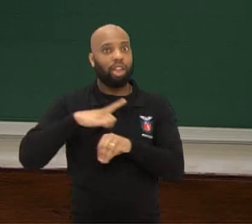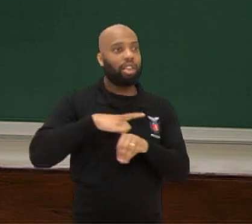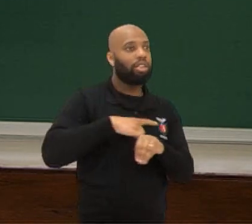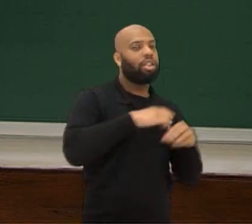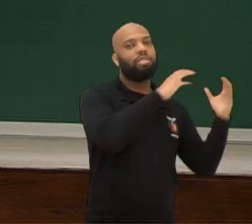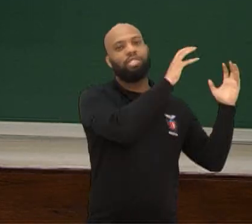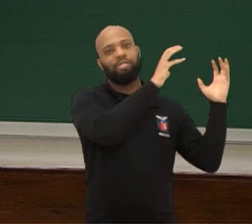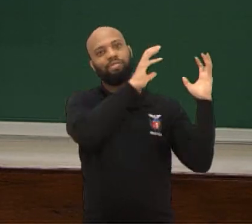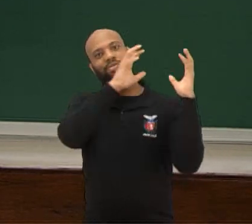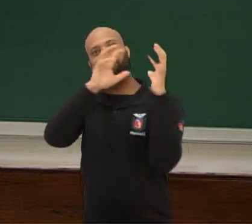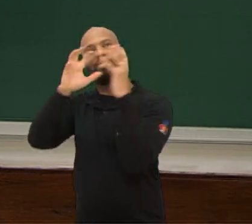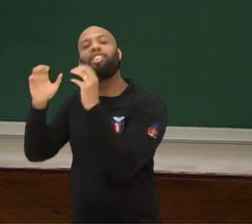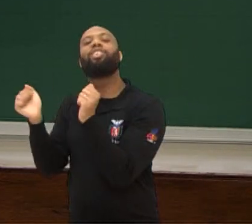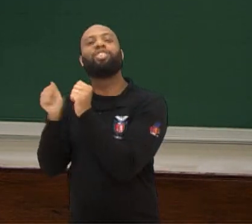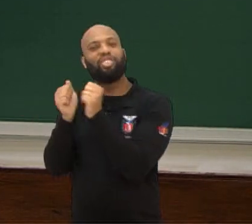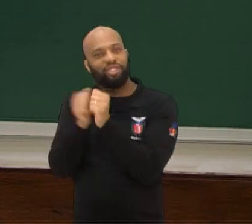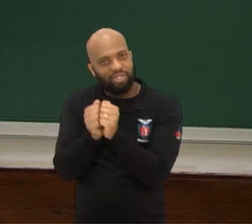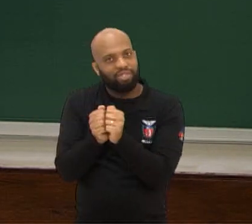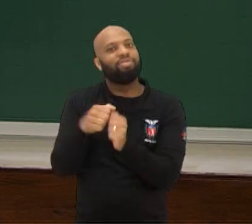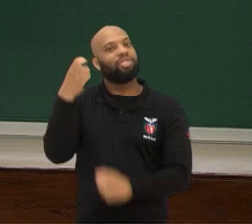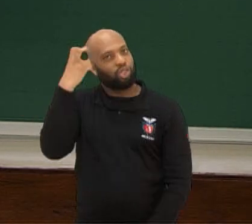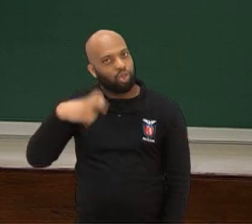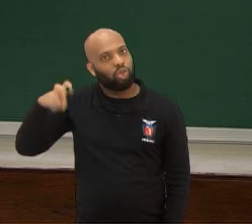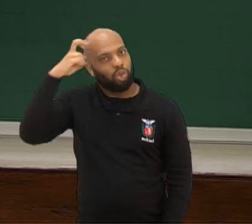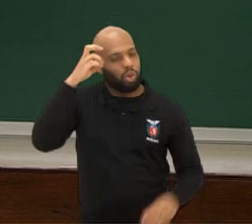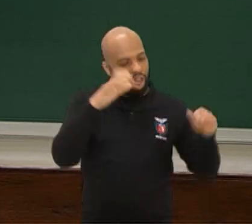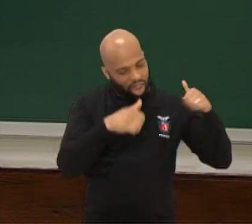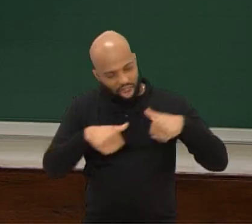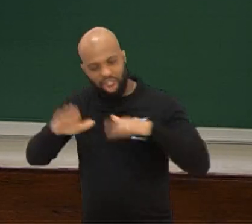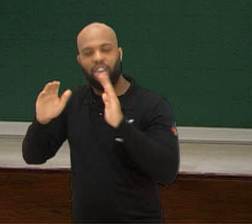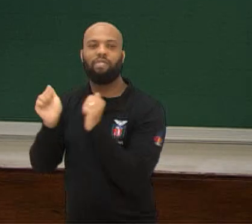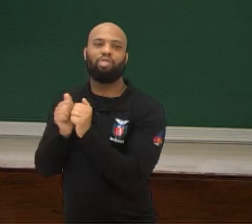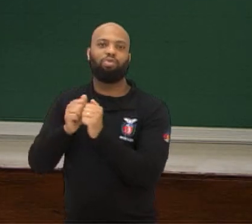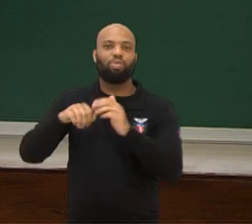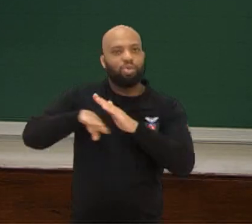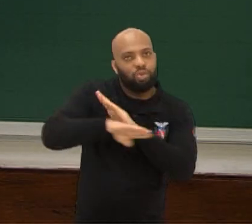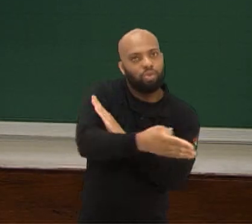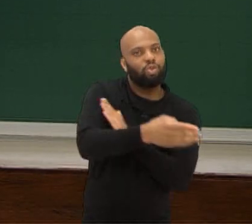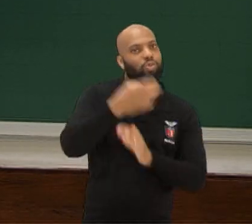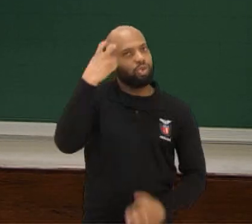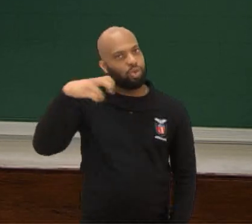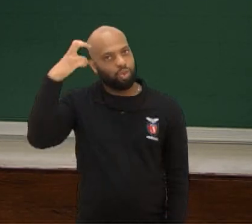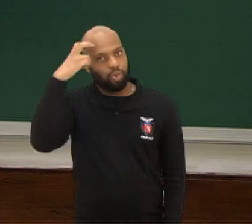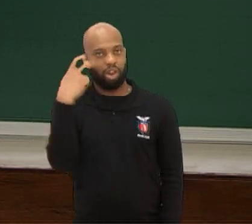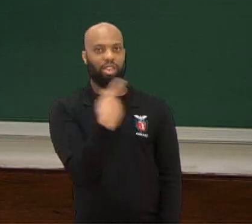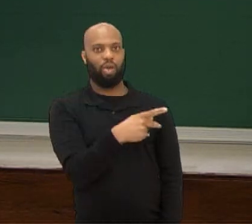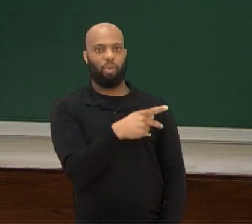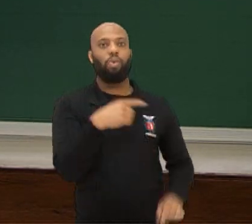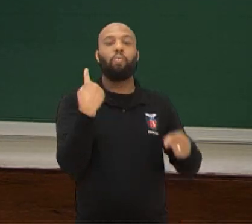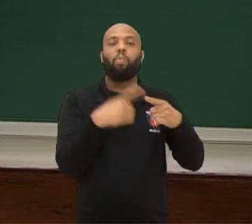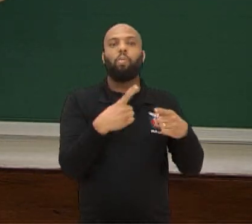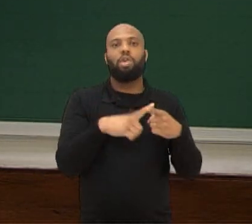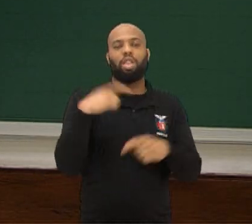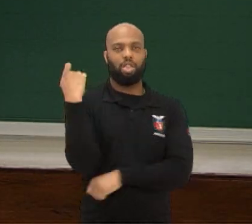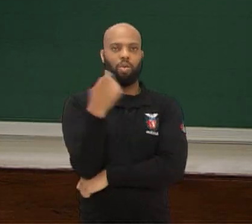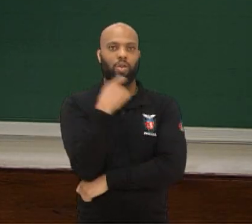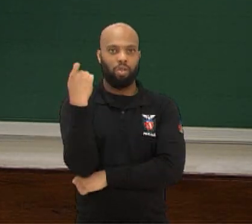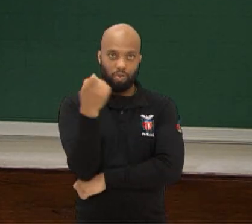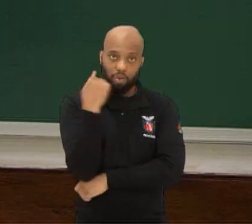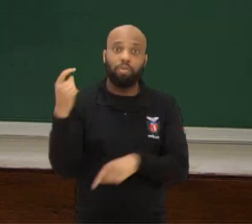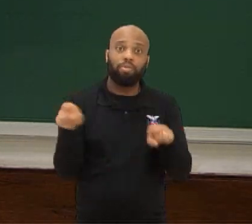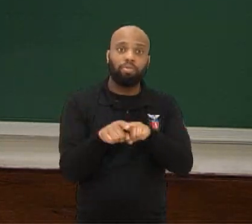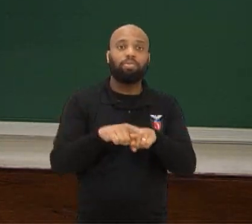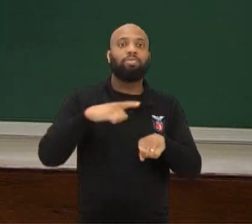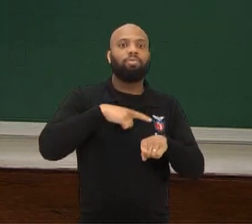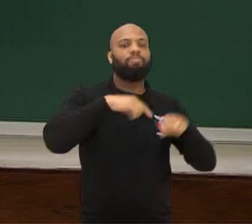leva consigo a tua cultura, teus hábitos, teus costumes. Então, no caso aqui do gaúcho que a gente usou como exemplo, através